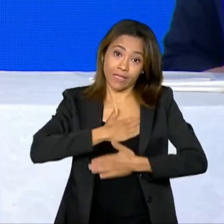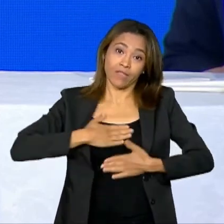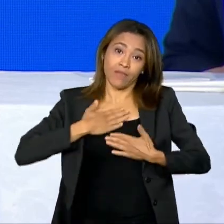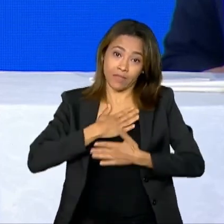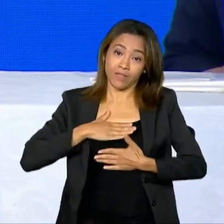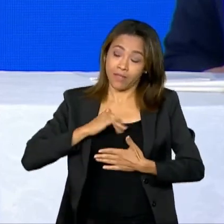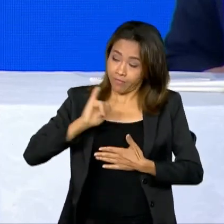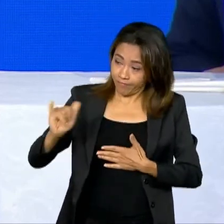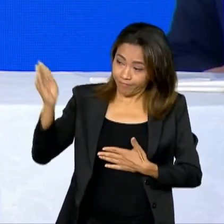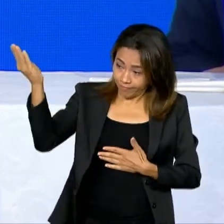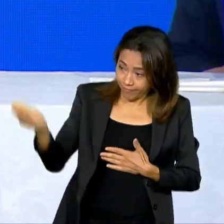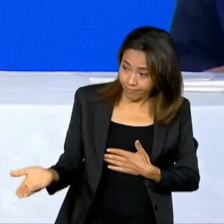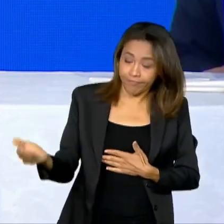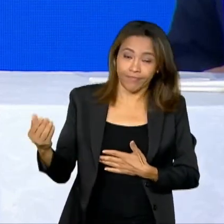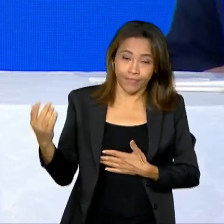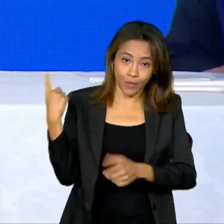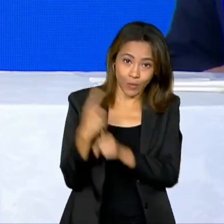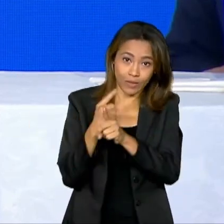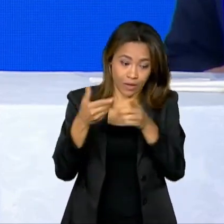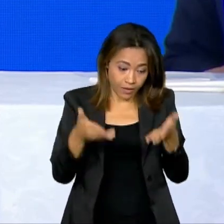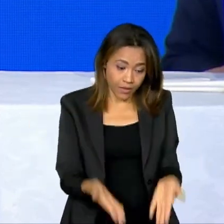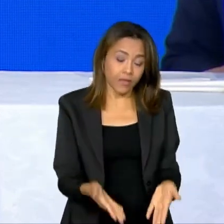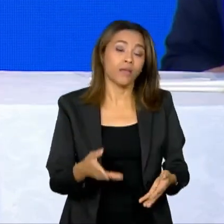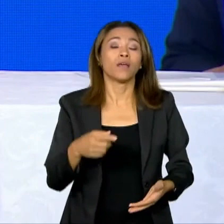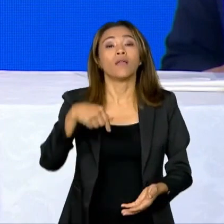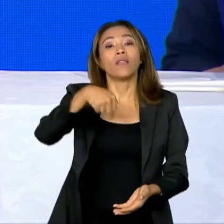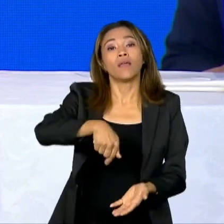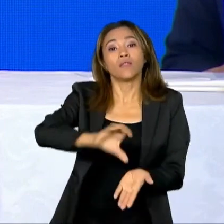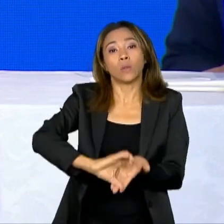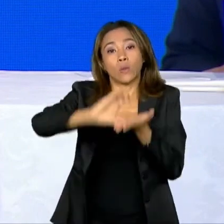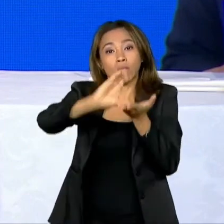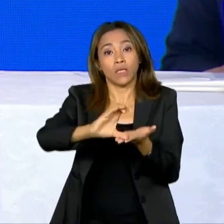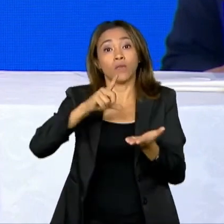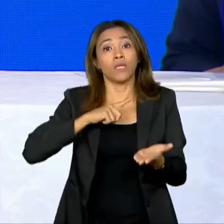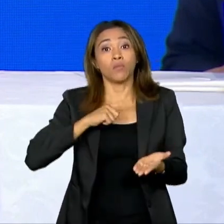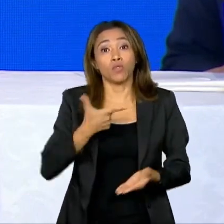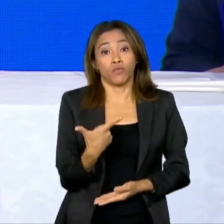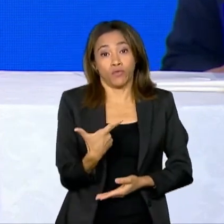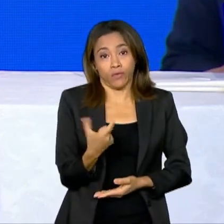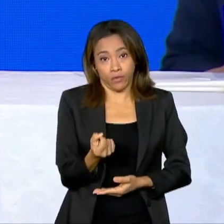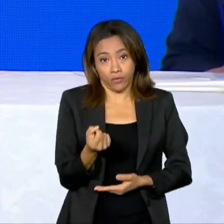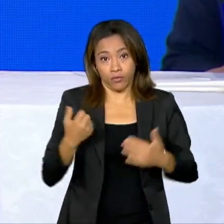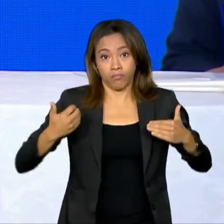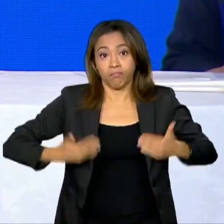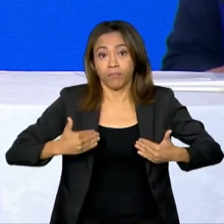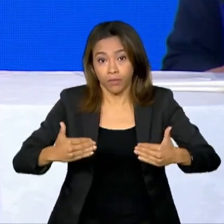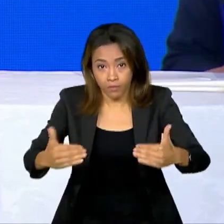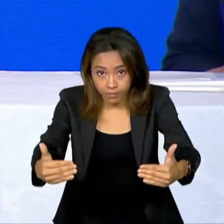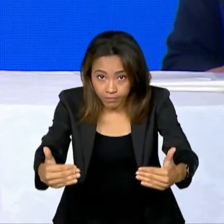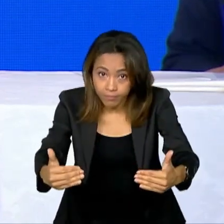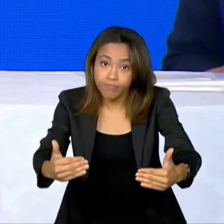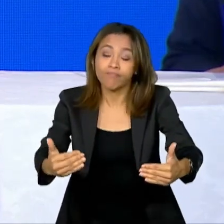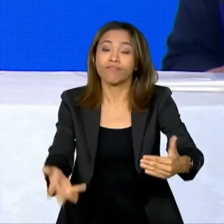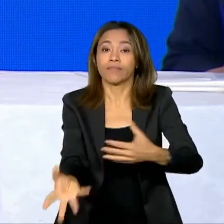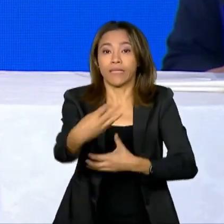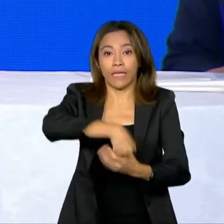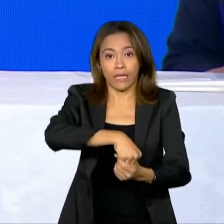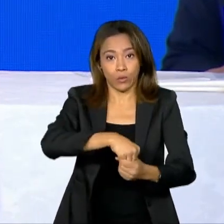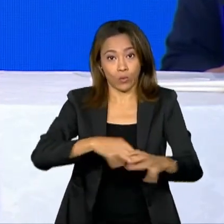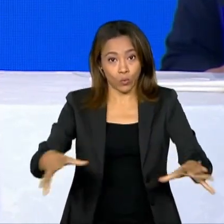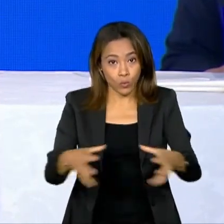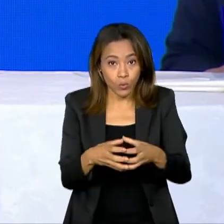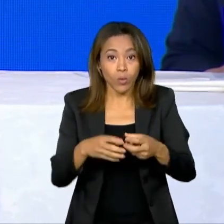CNDI. Nós temos no CNDI 20 ministérios, mais o